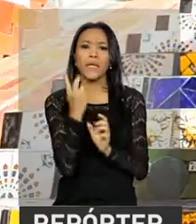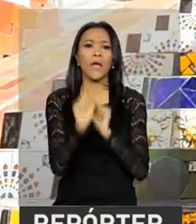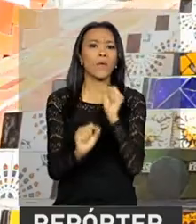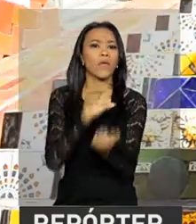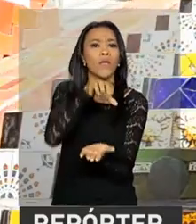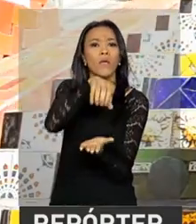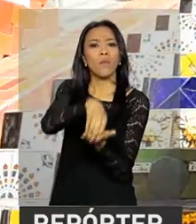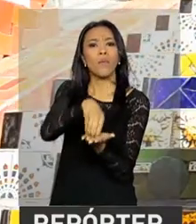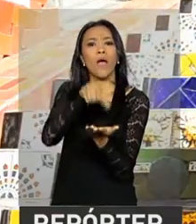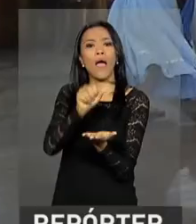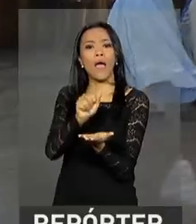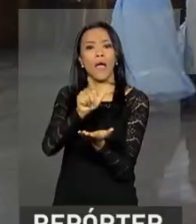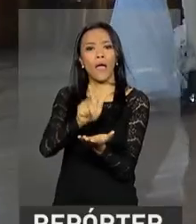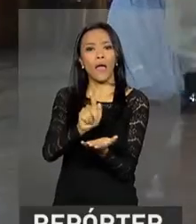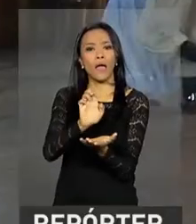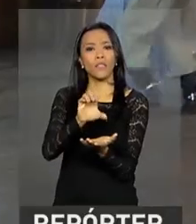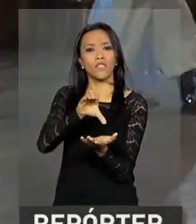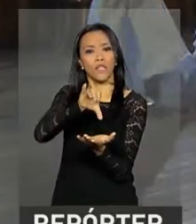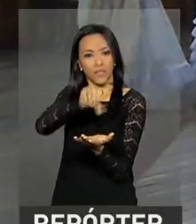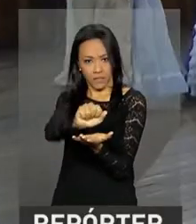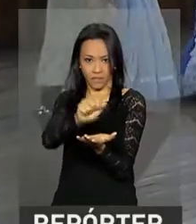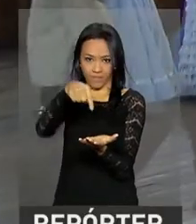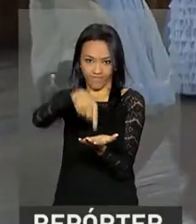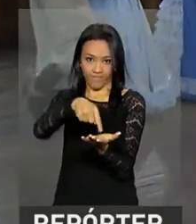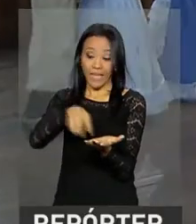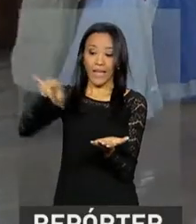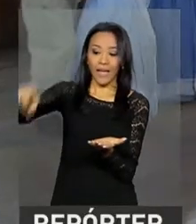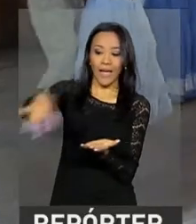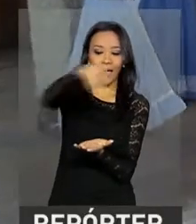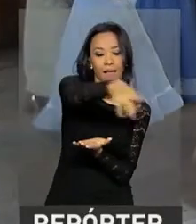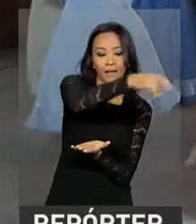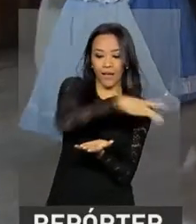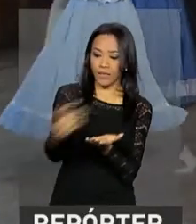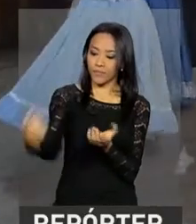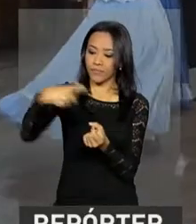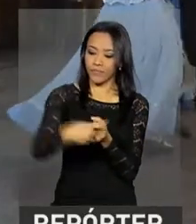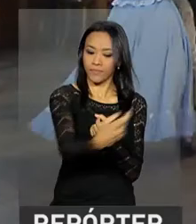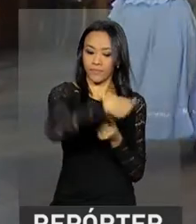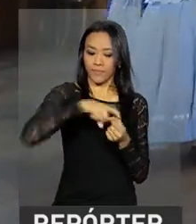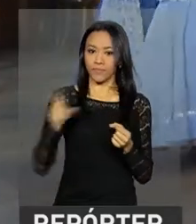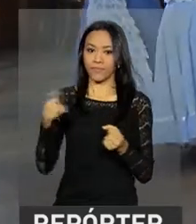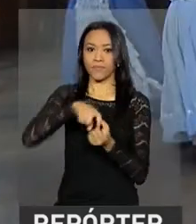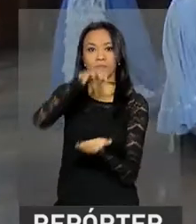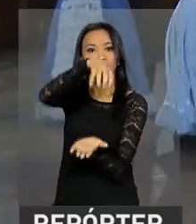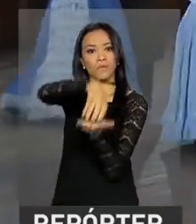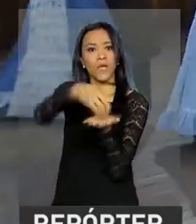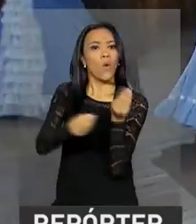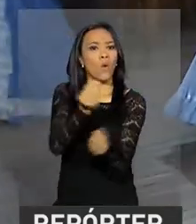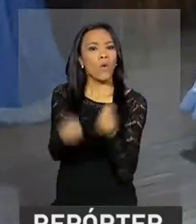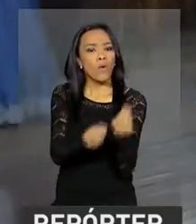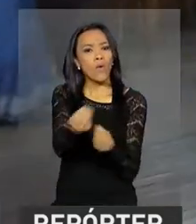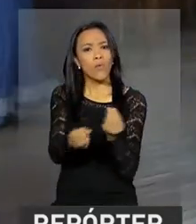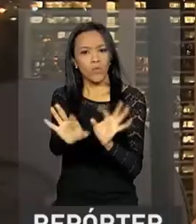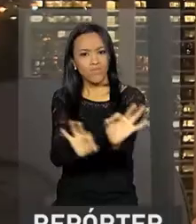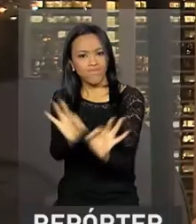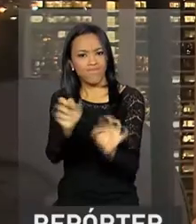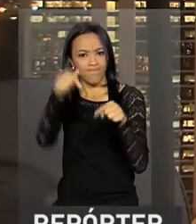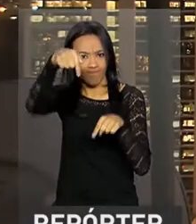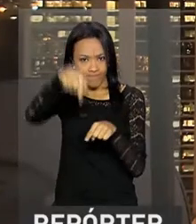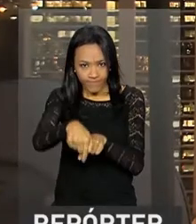do turismo cada órgão vai propor soluções alternativas de financiamento para a futura agência